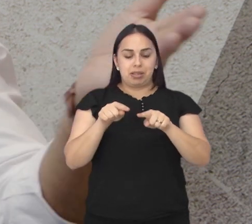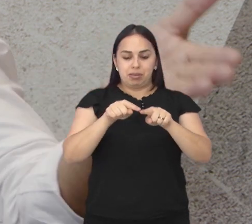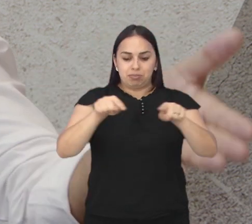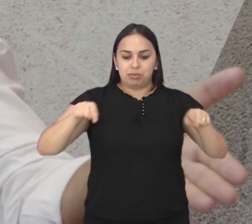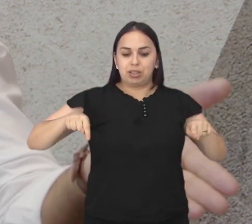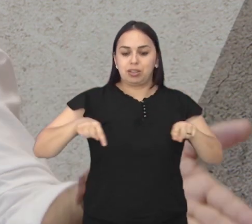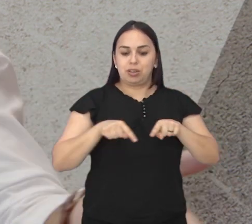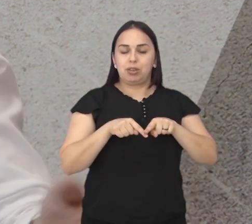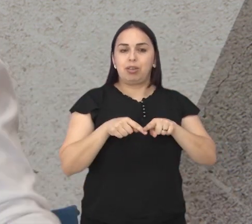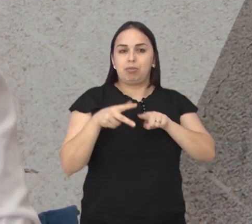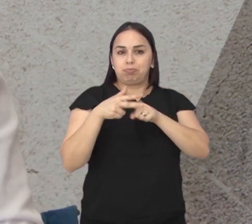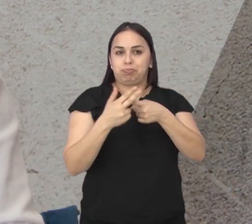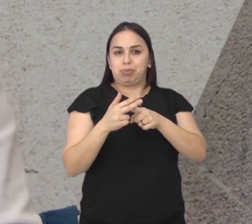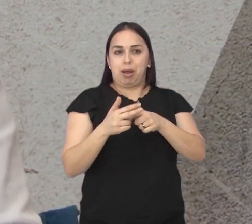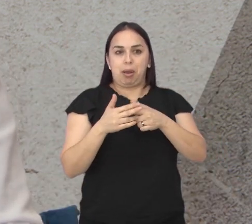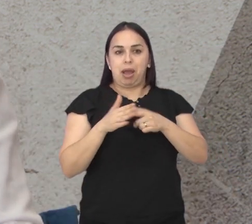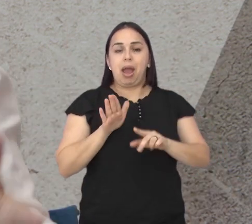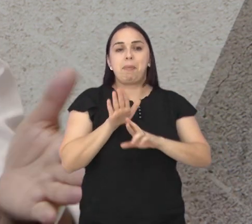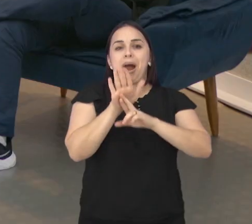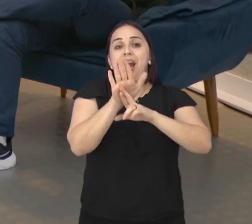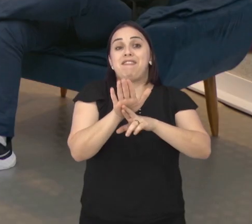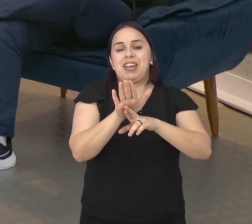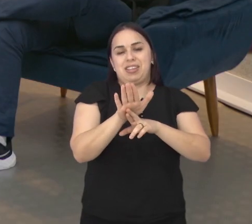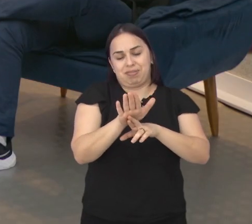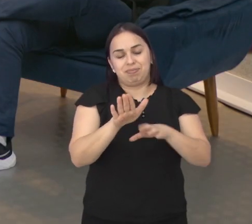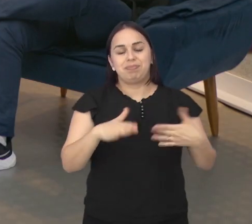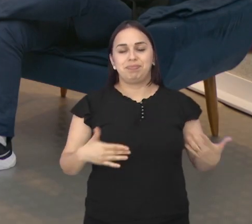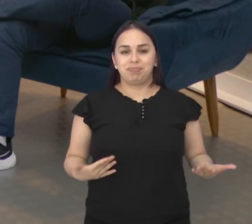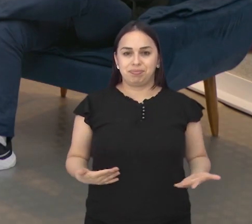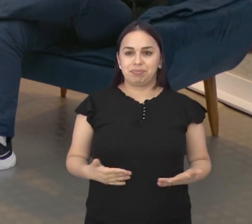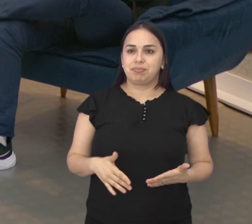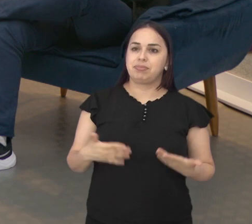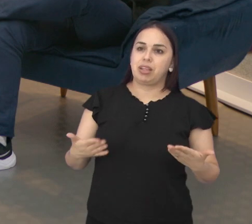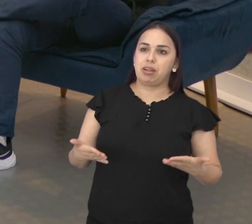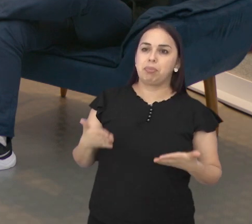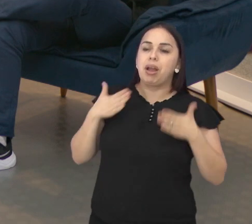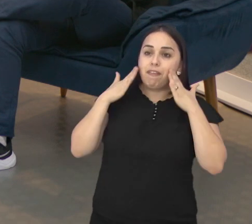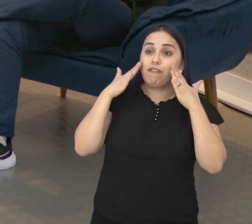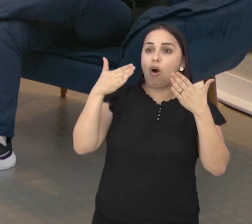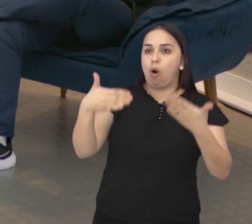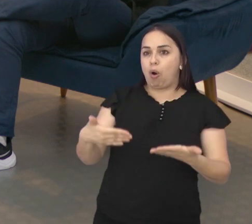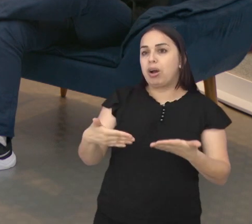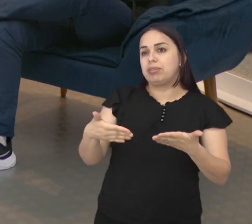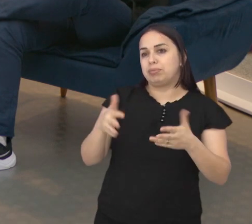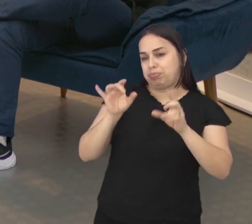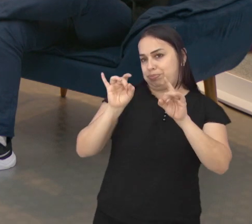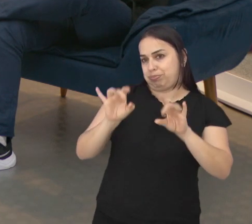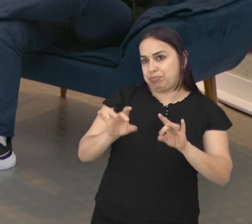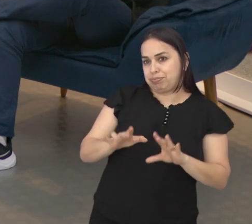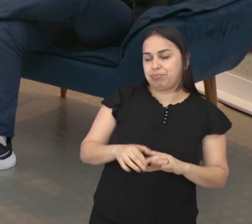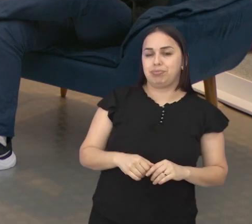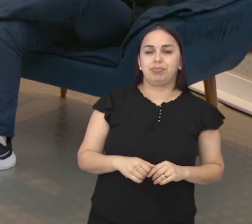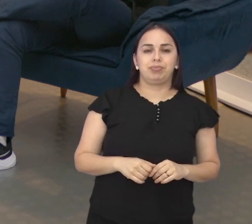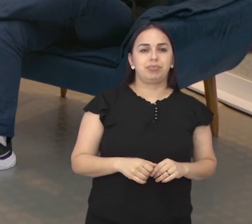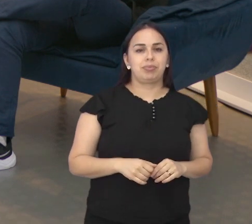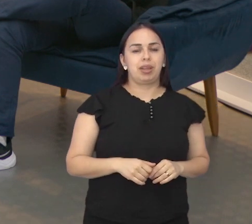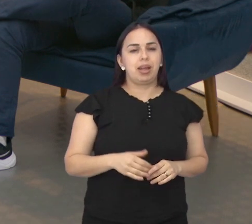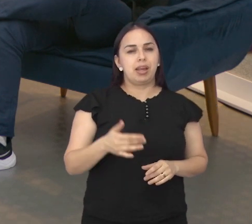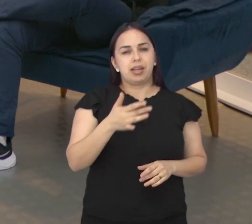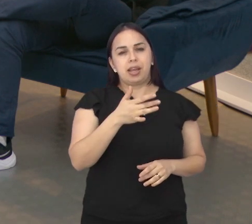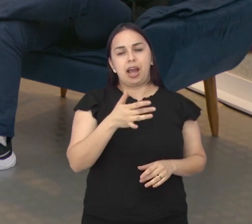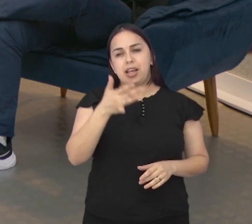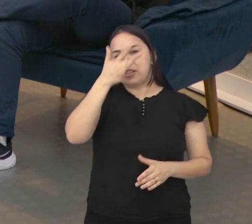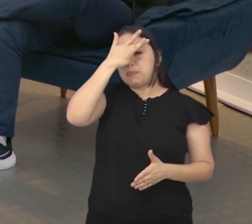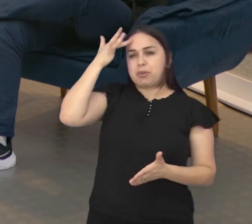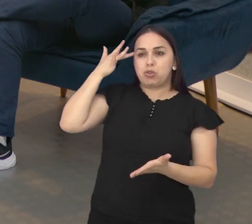acaba ficando muito mais eficiente. A minha oficina era uma referência, né, aqui por conta disso. Ela acaba se especializando. Sim. De fato. E assim,